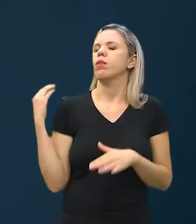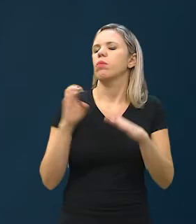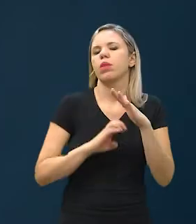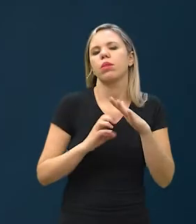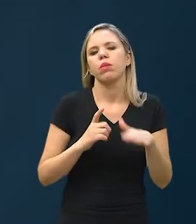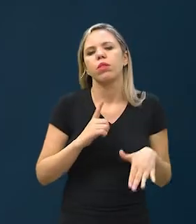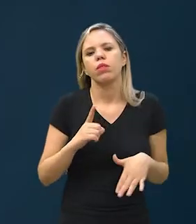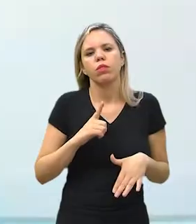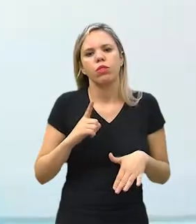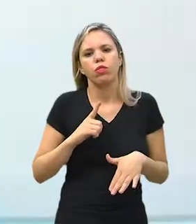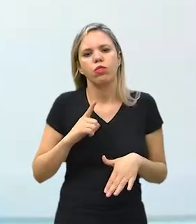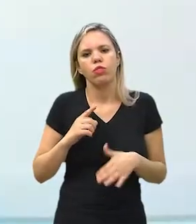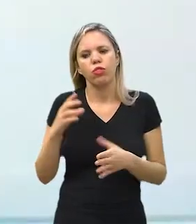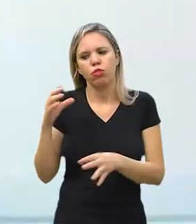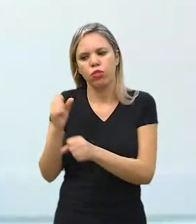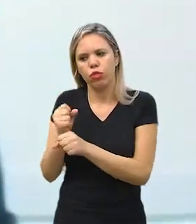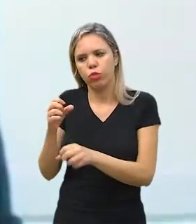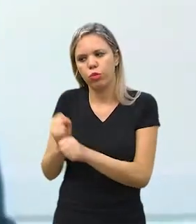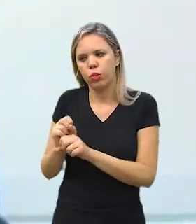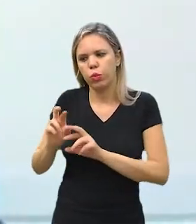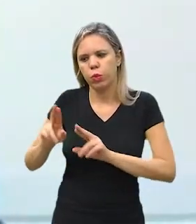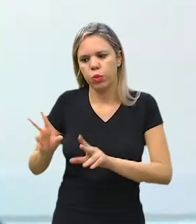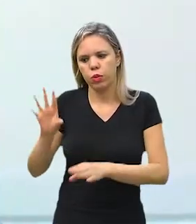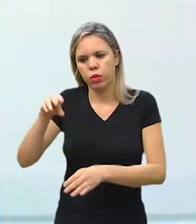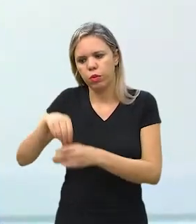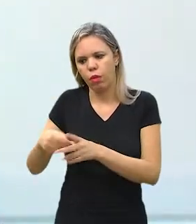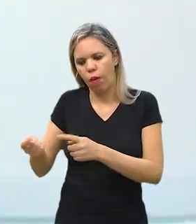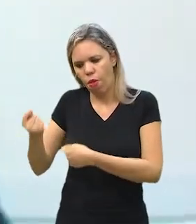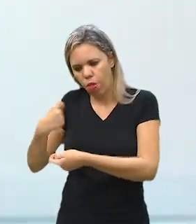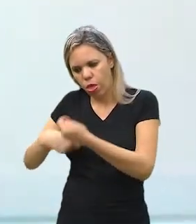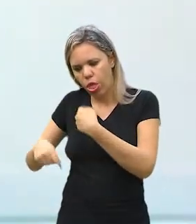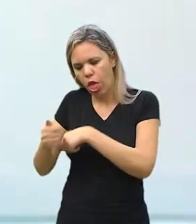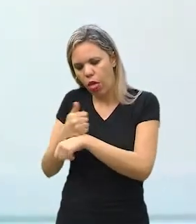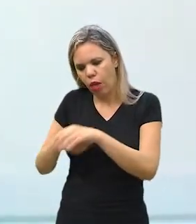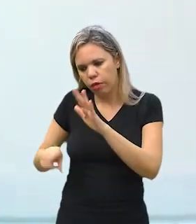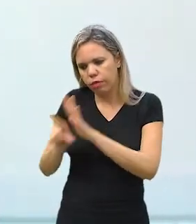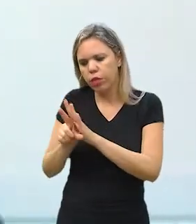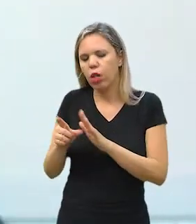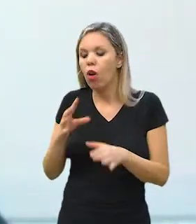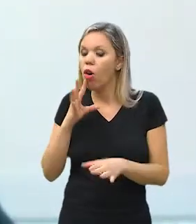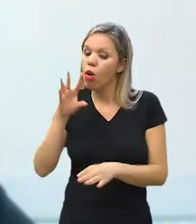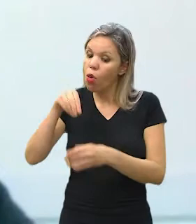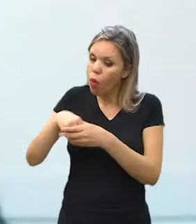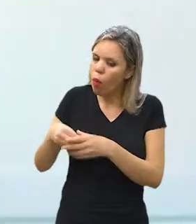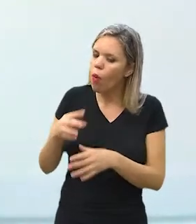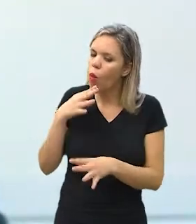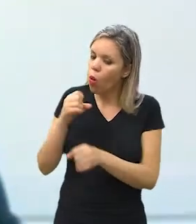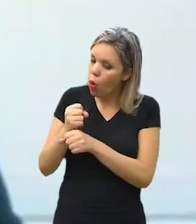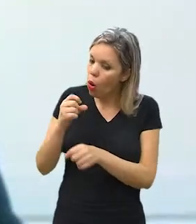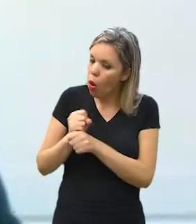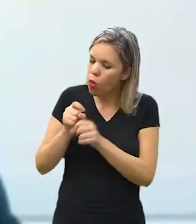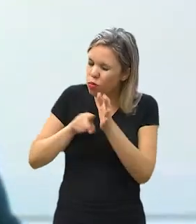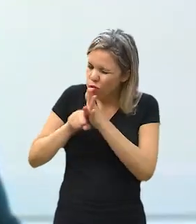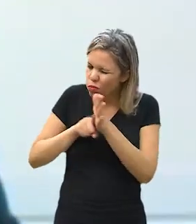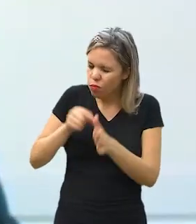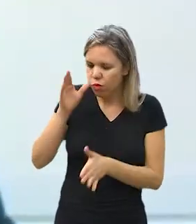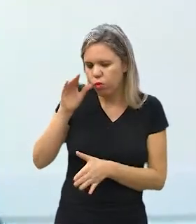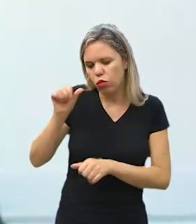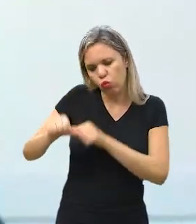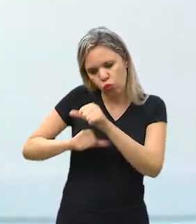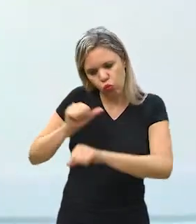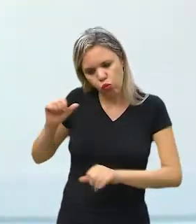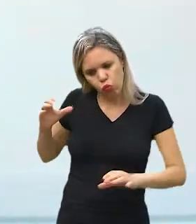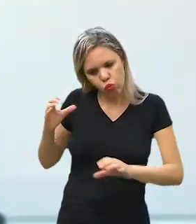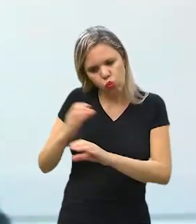exemplo. A minha empresa tinha um tipo de contabilidade. Dentro do network, eu conheci uma contabilidade